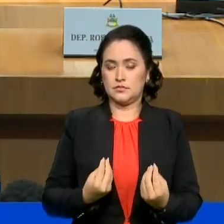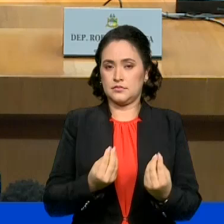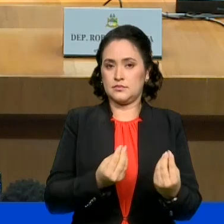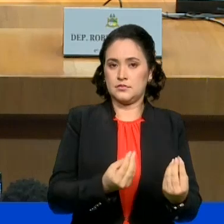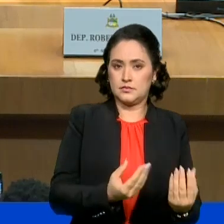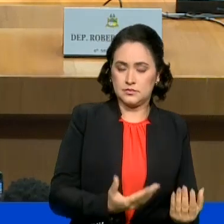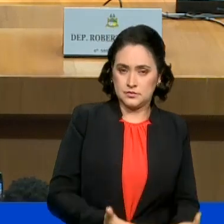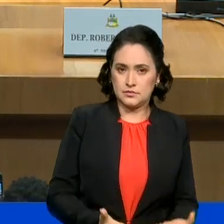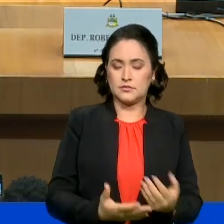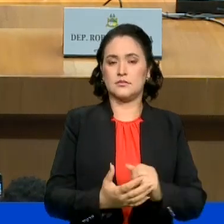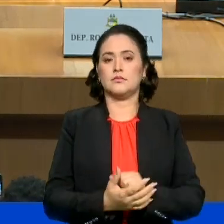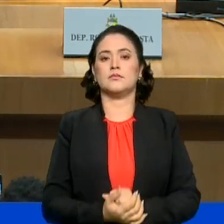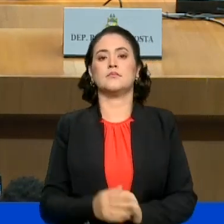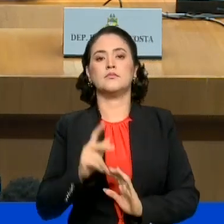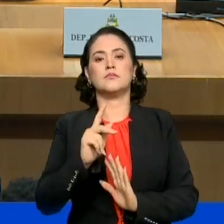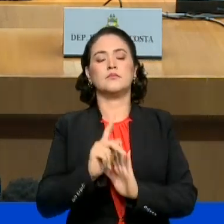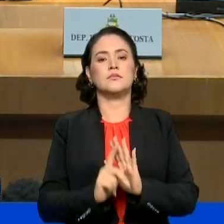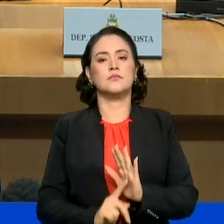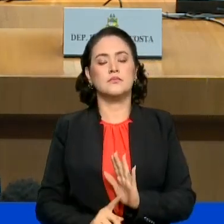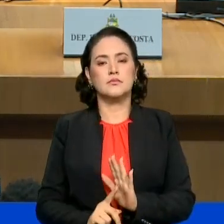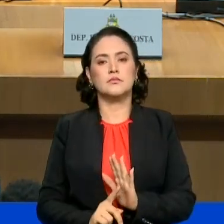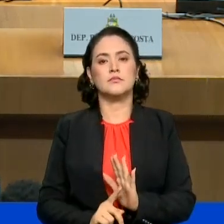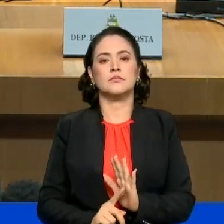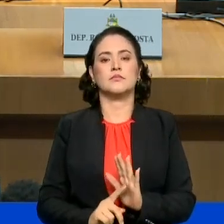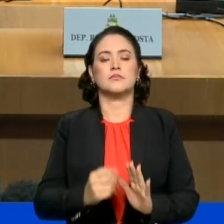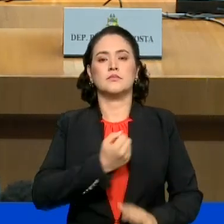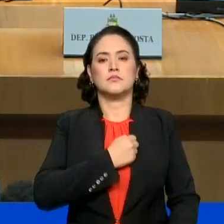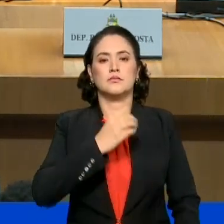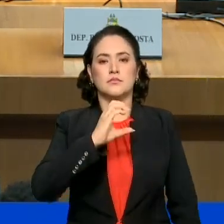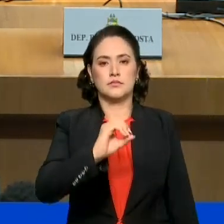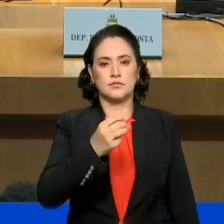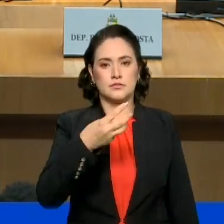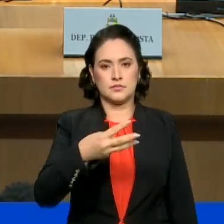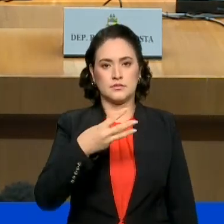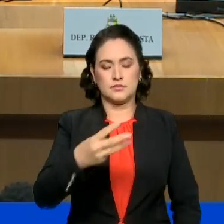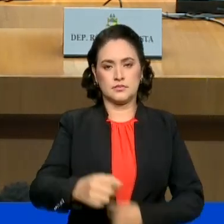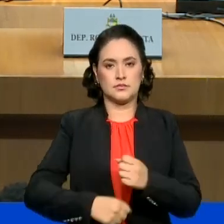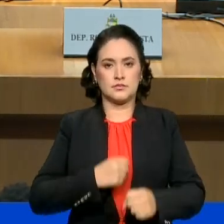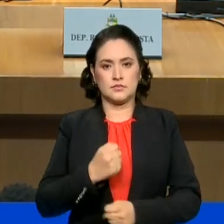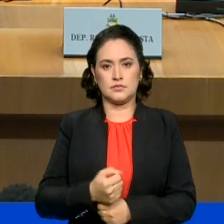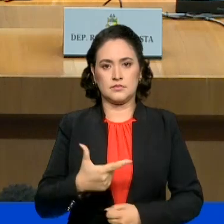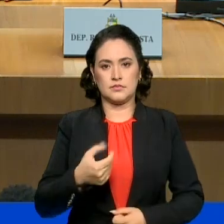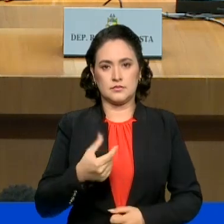de 2023, de autoria do deputado Rafael.